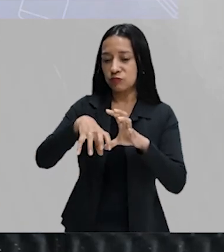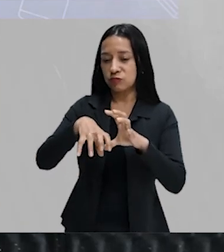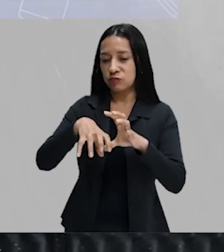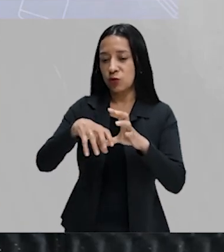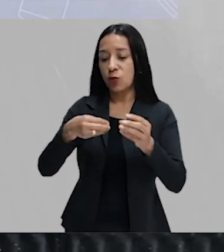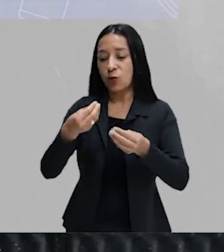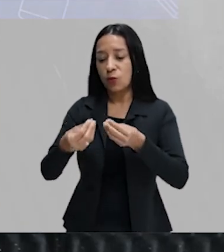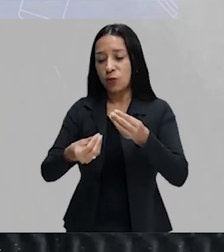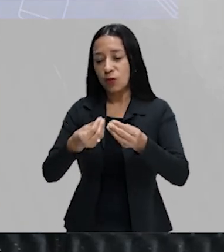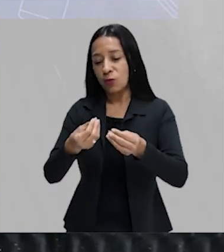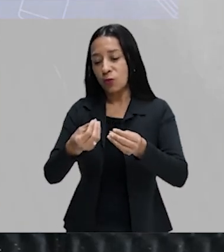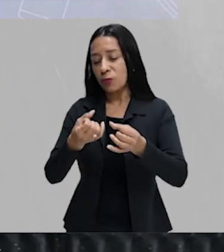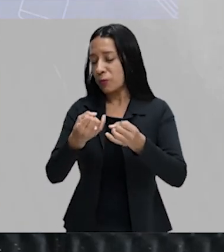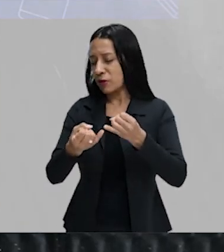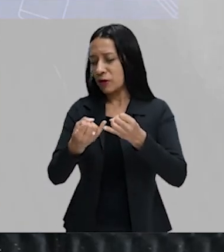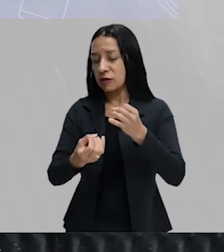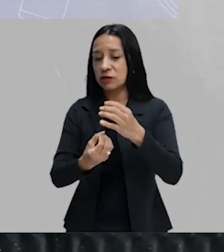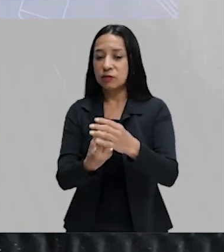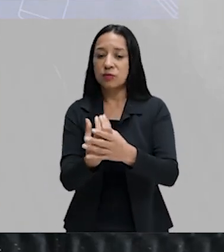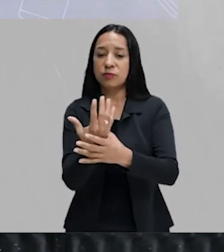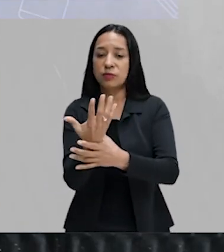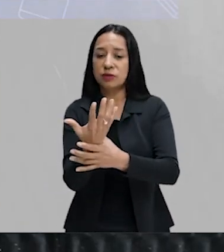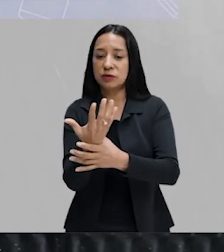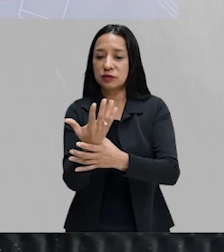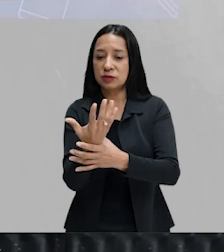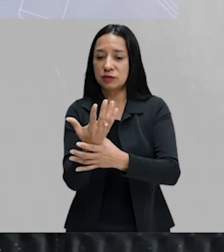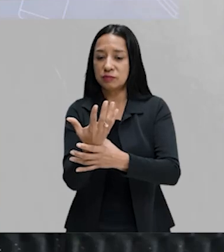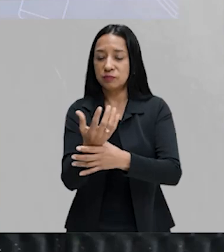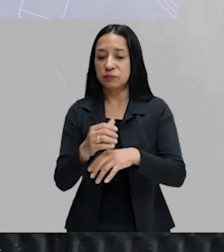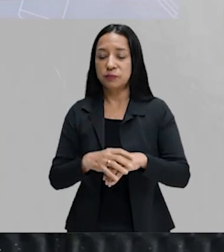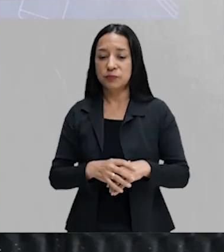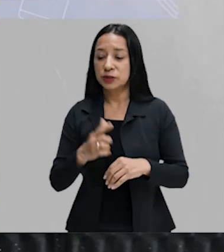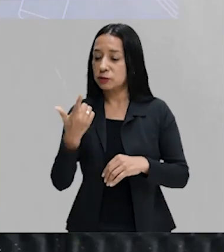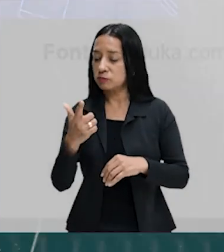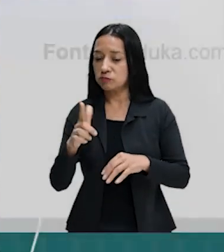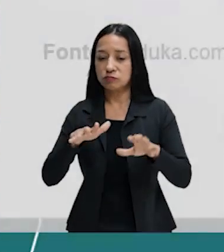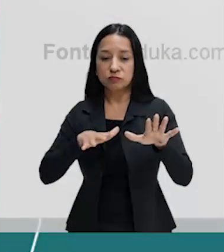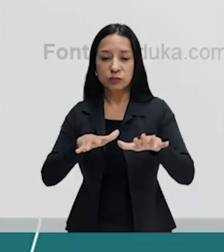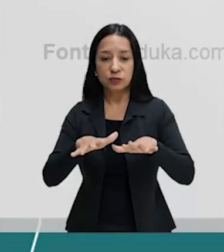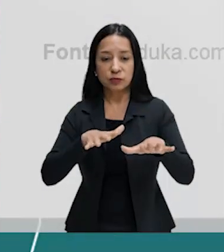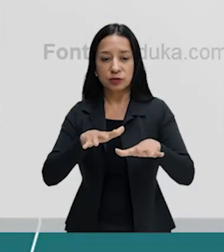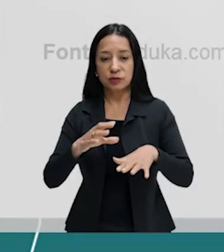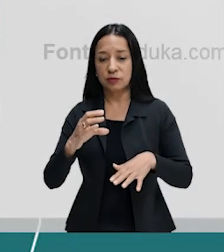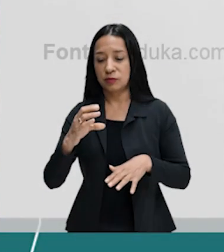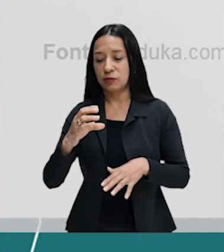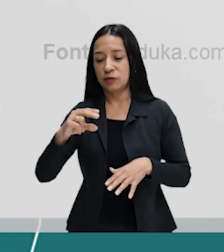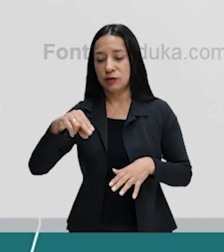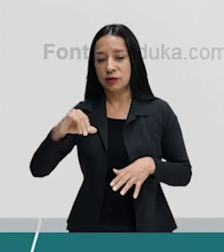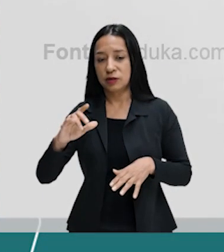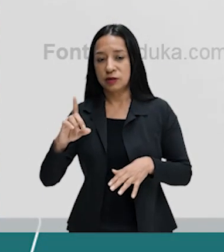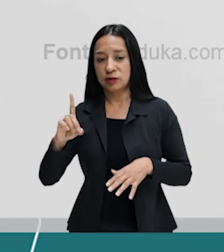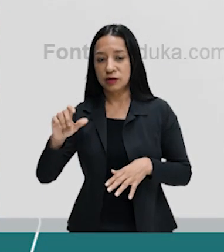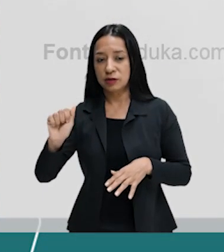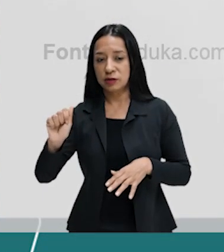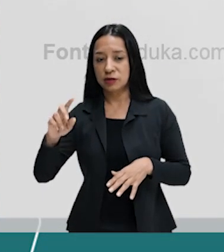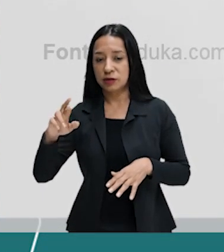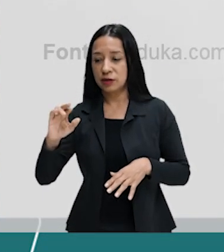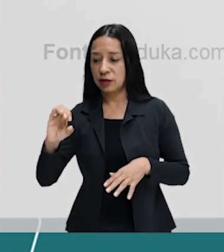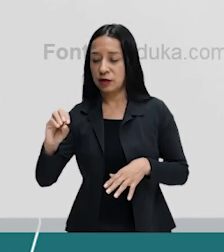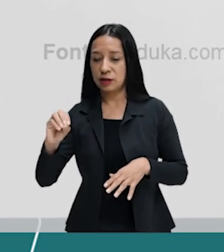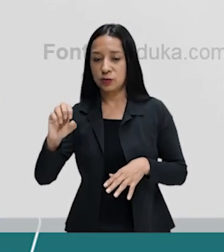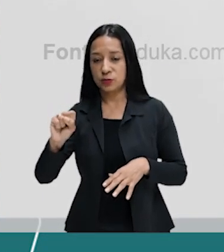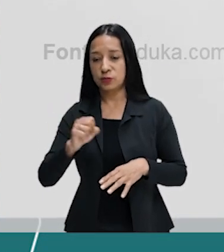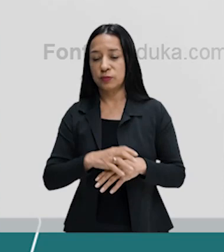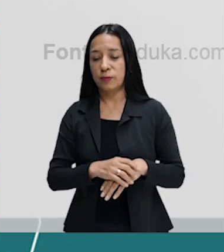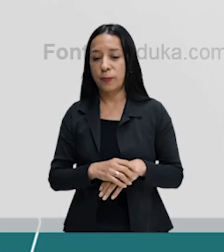planta. São animais imóveis. Nós vamos estudar esses indivíduos. Os quinidários, nós temos o exemplo das águas-vivas,